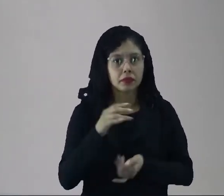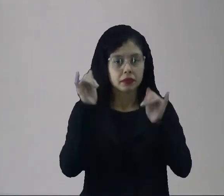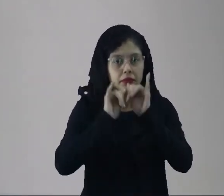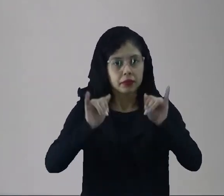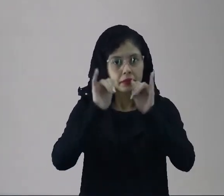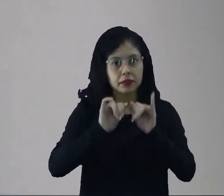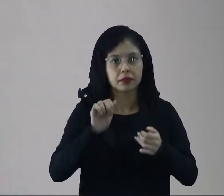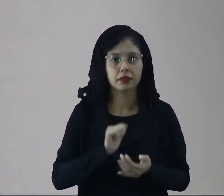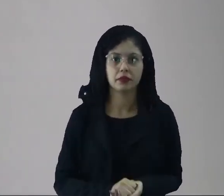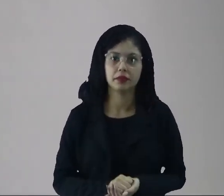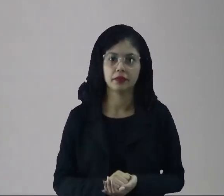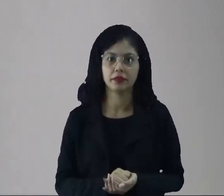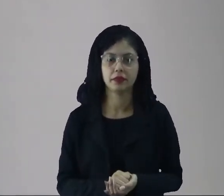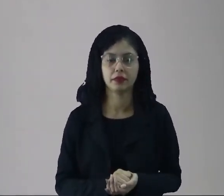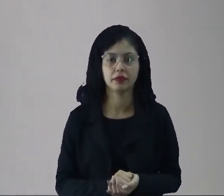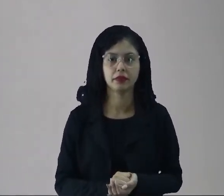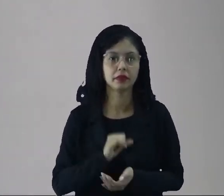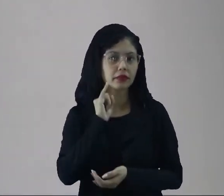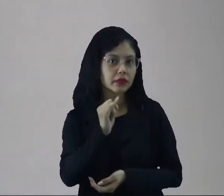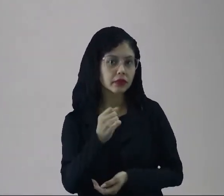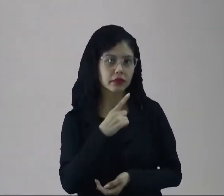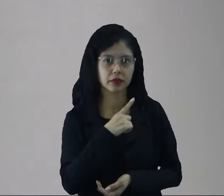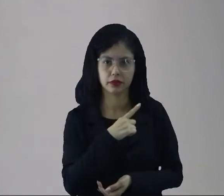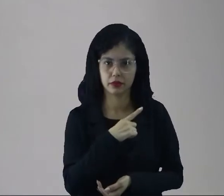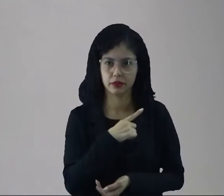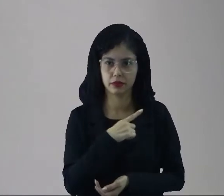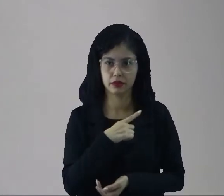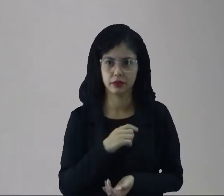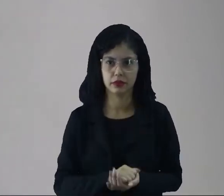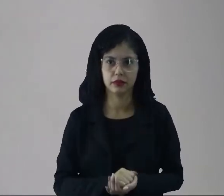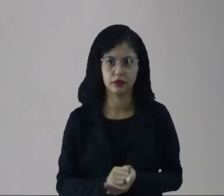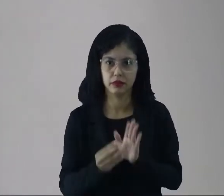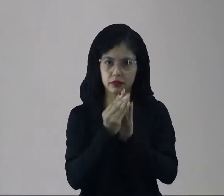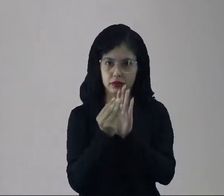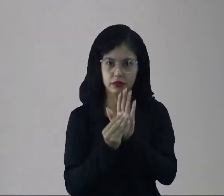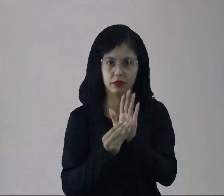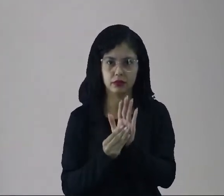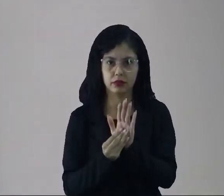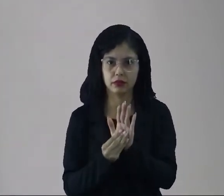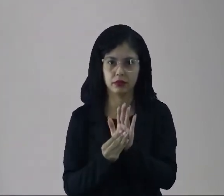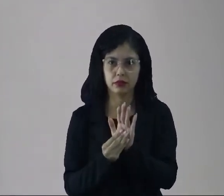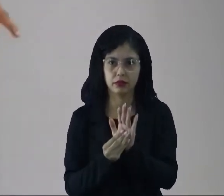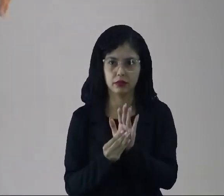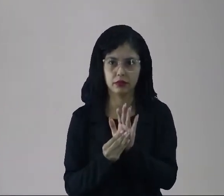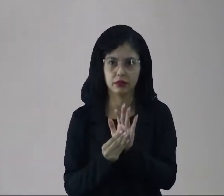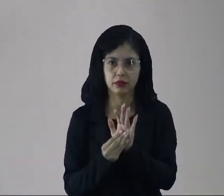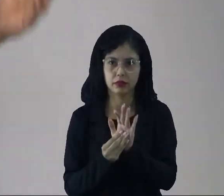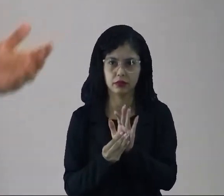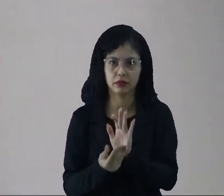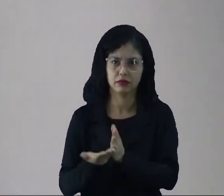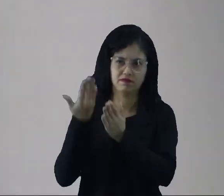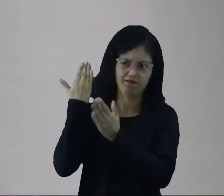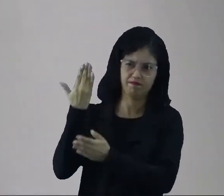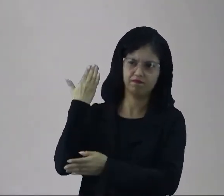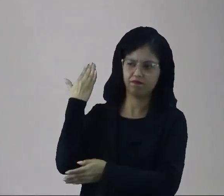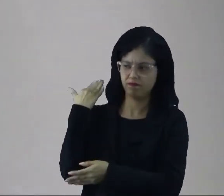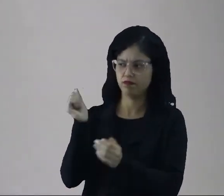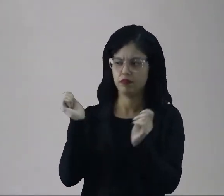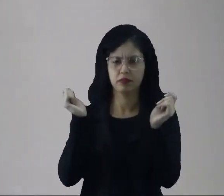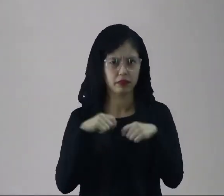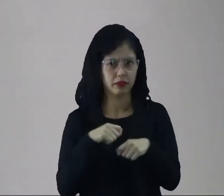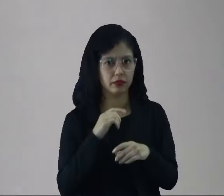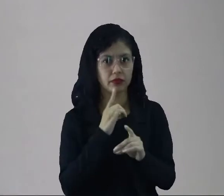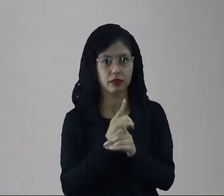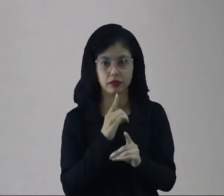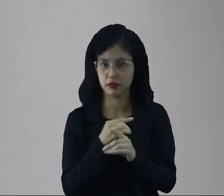essas informações, se elas são dados que foram obtidos muito para trás, é